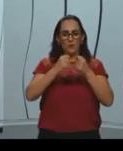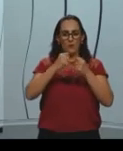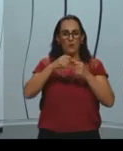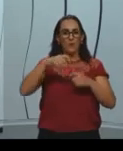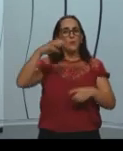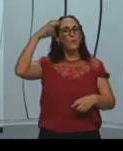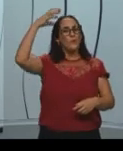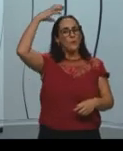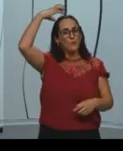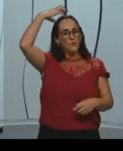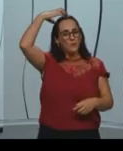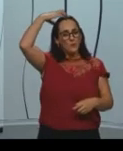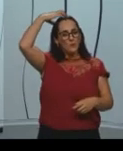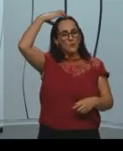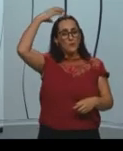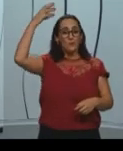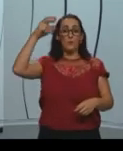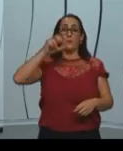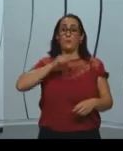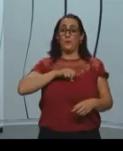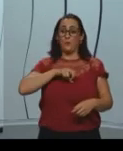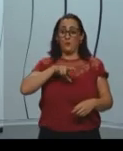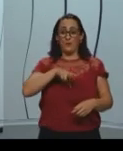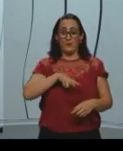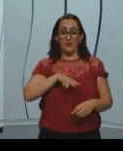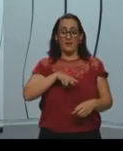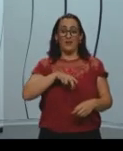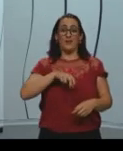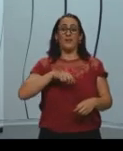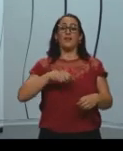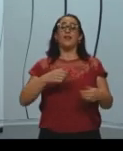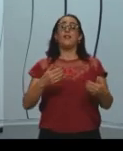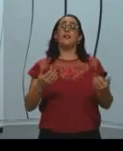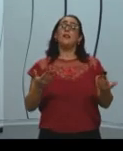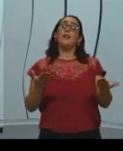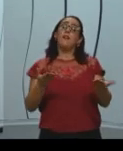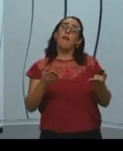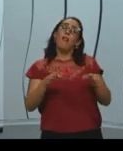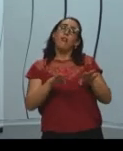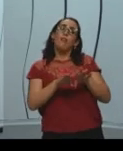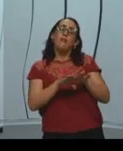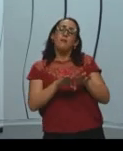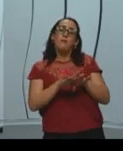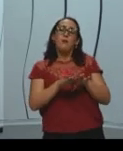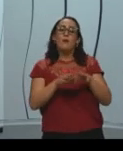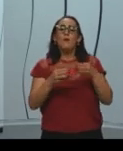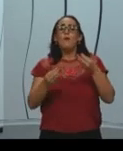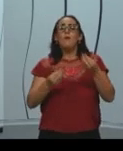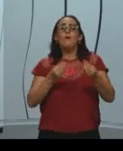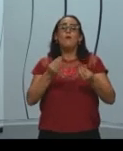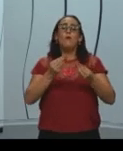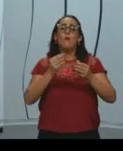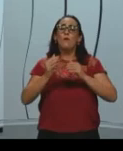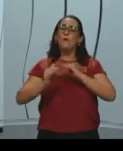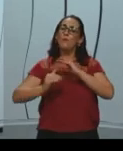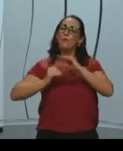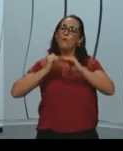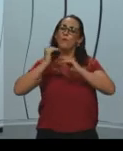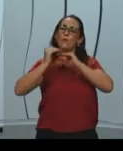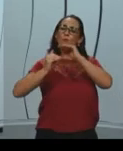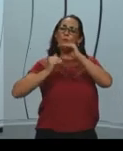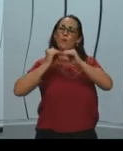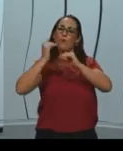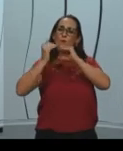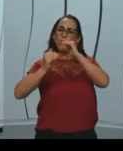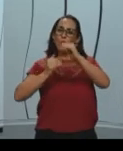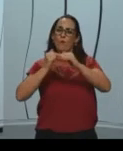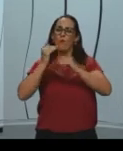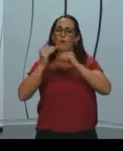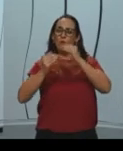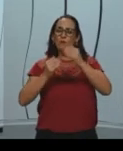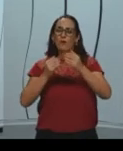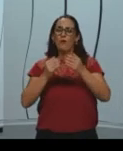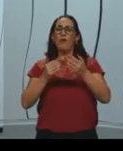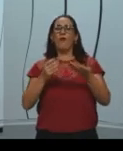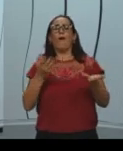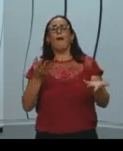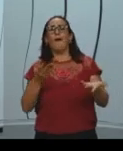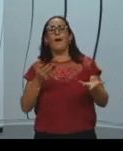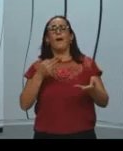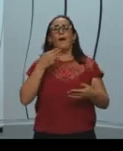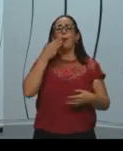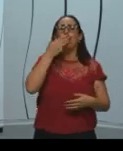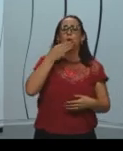que é o Brasil hoje, e também como foi esse processo de desenvolver aí essa produção açucareira, quem